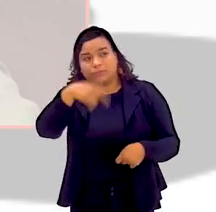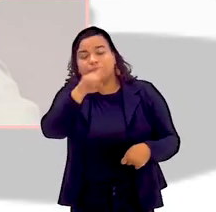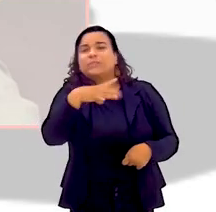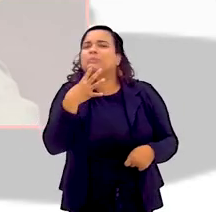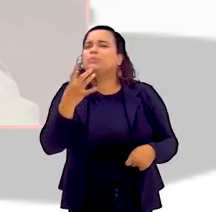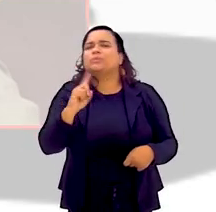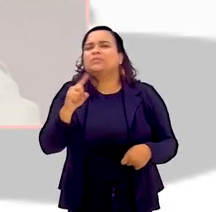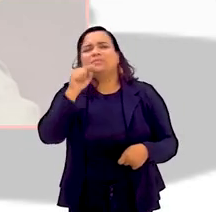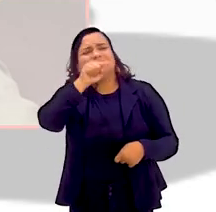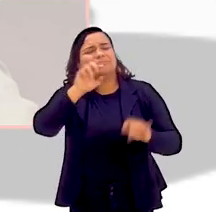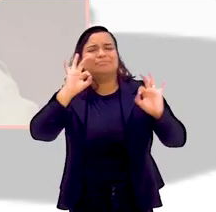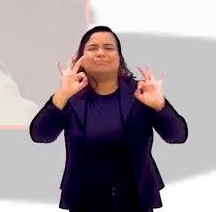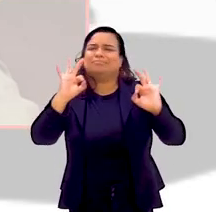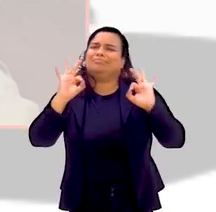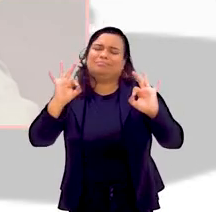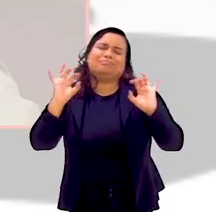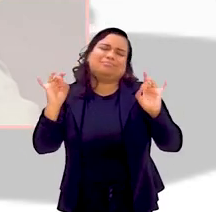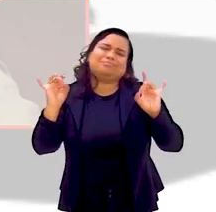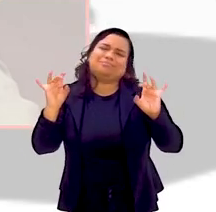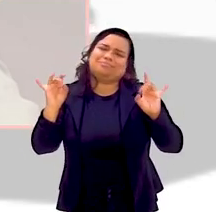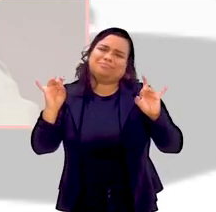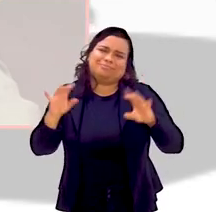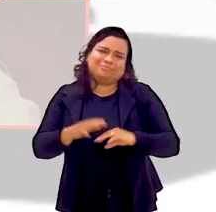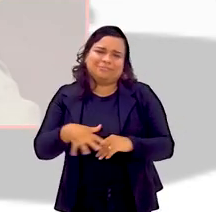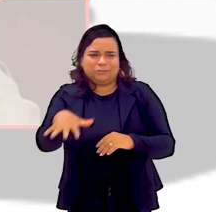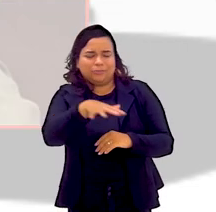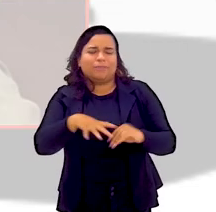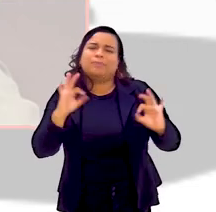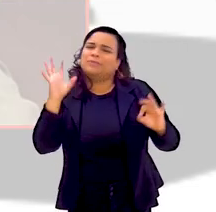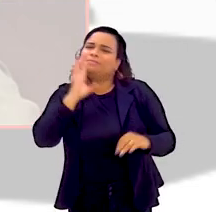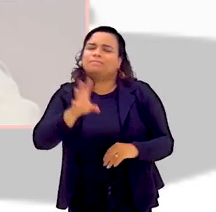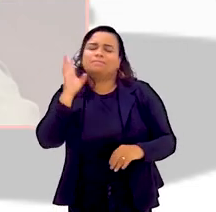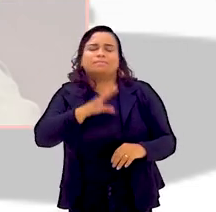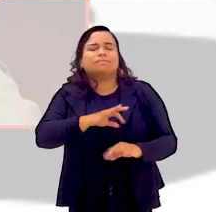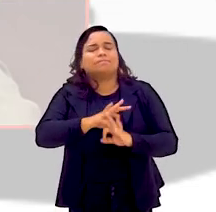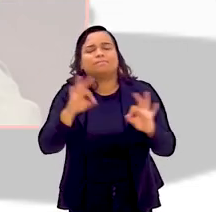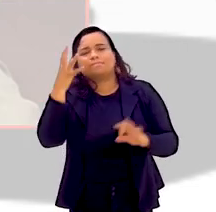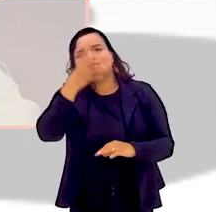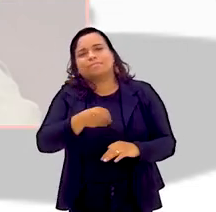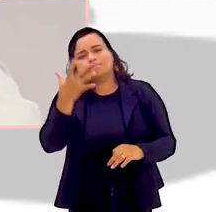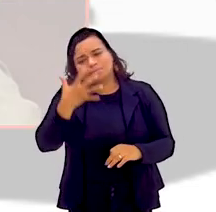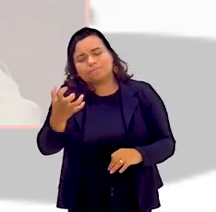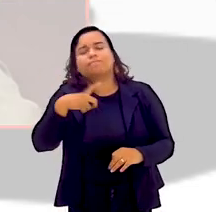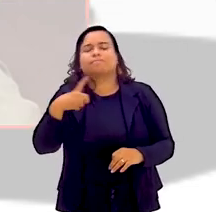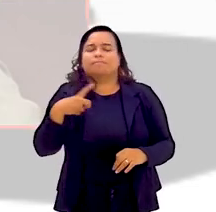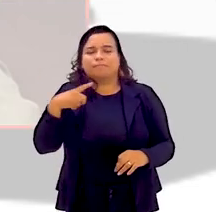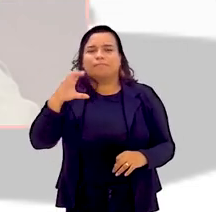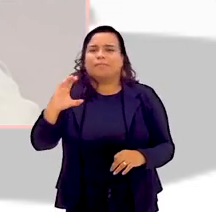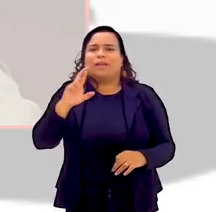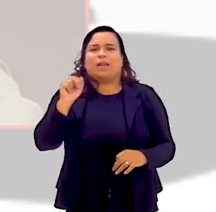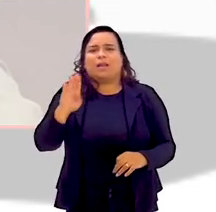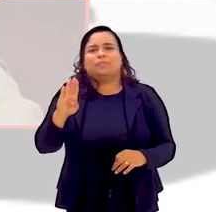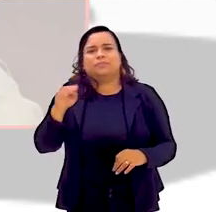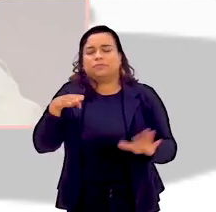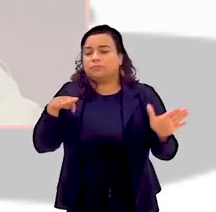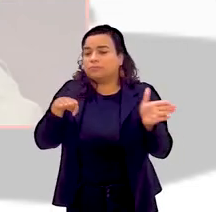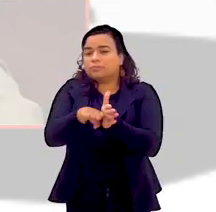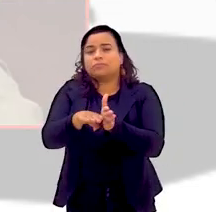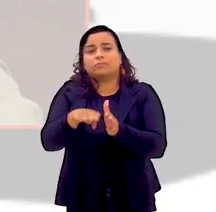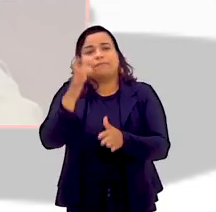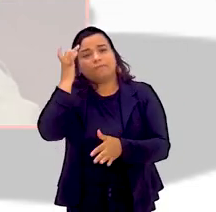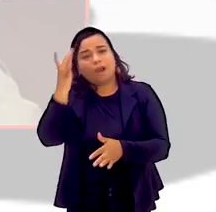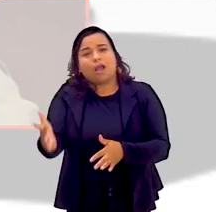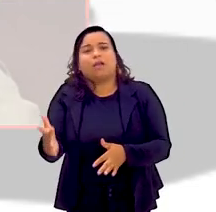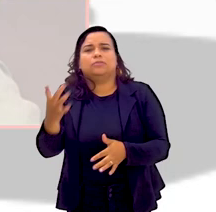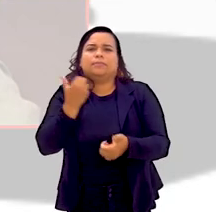conhecimento e é uma joia, é um espaço muito, muito bacana, atrativo, de fácil